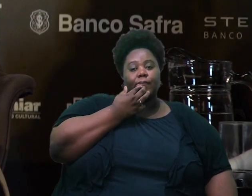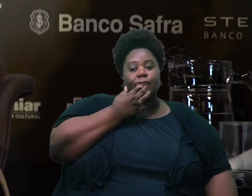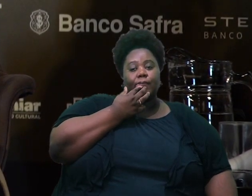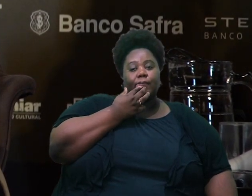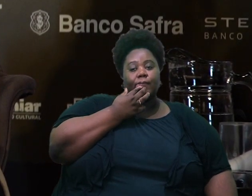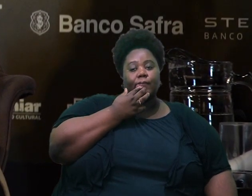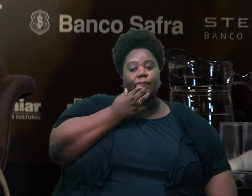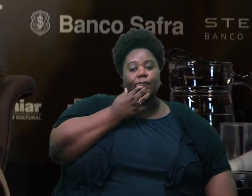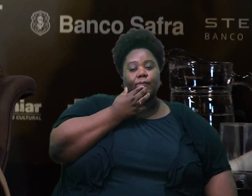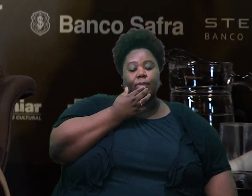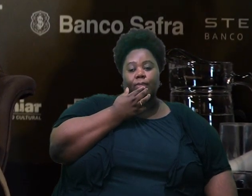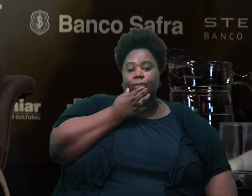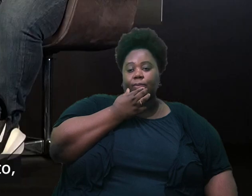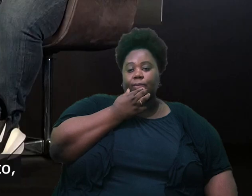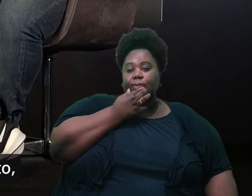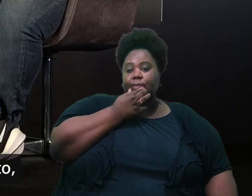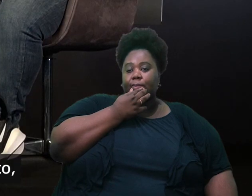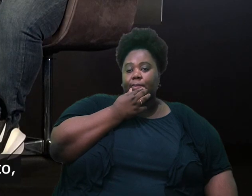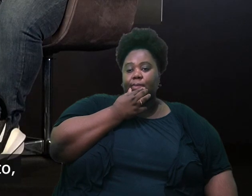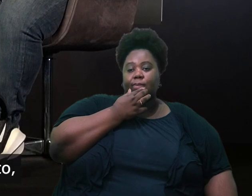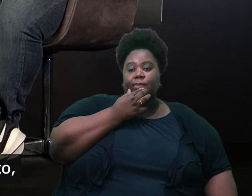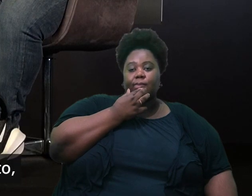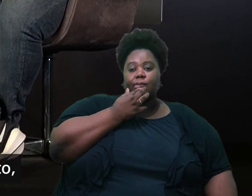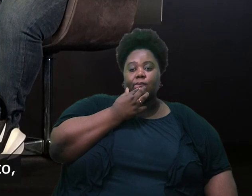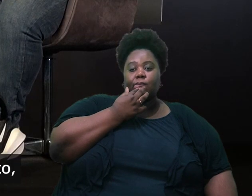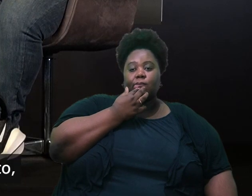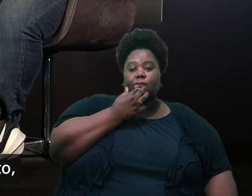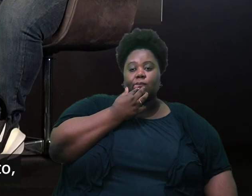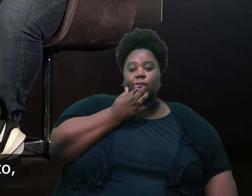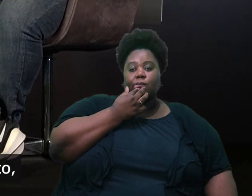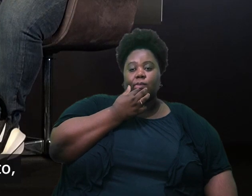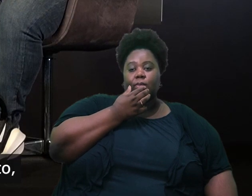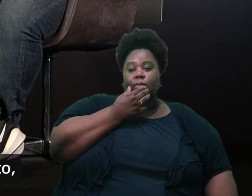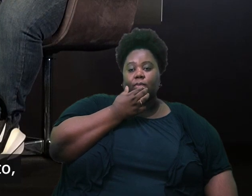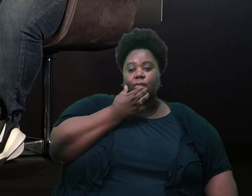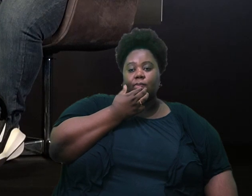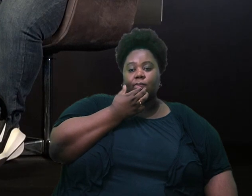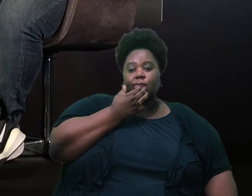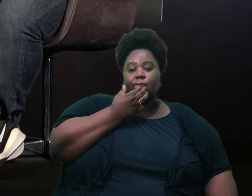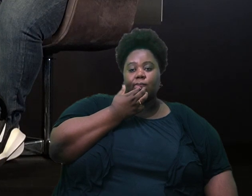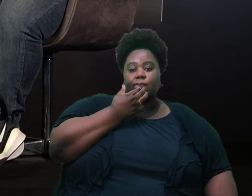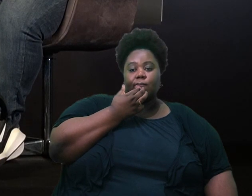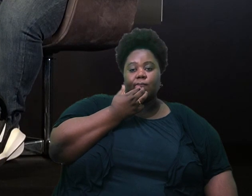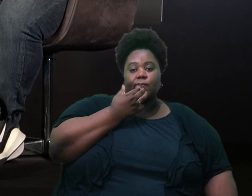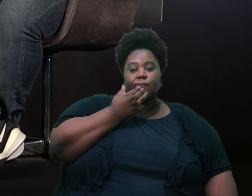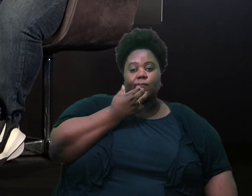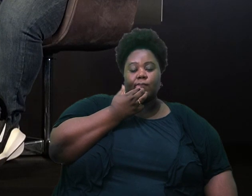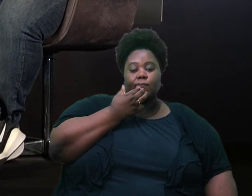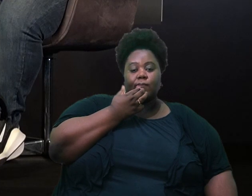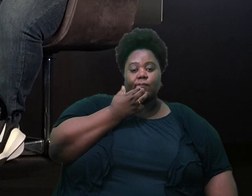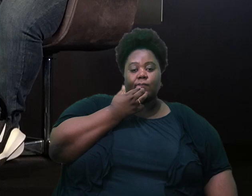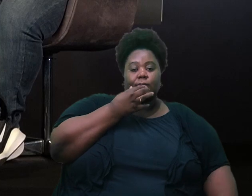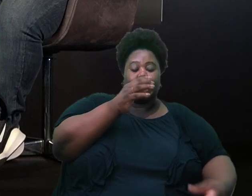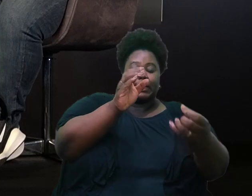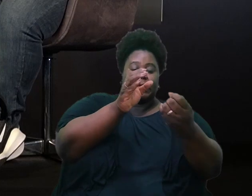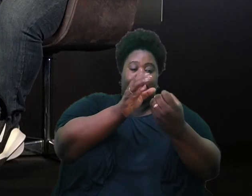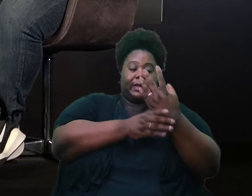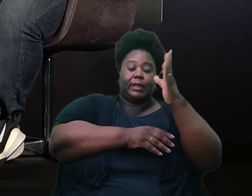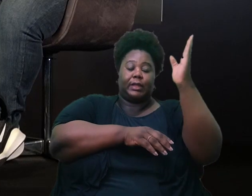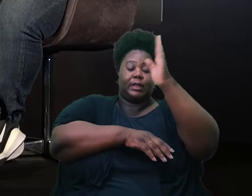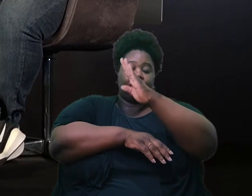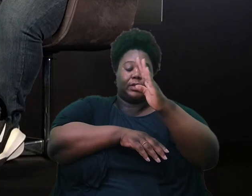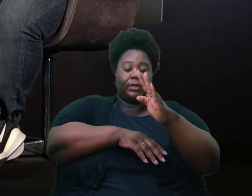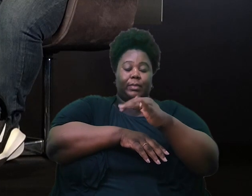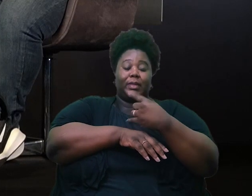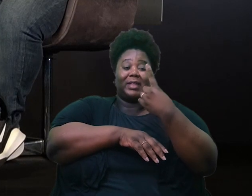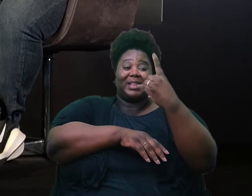teatrólogo do Rio Grande do Sul, Corpo Santo, né, que cria no Brasil,